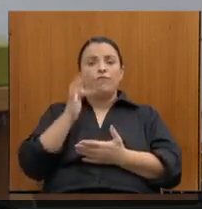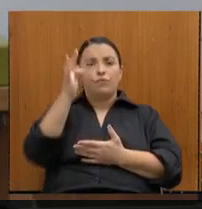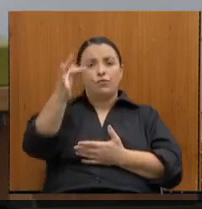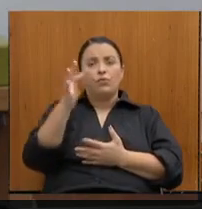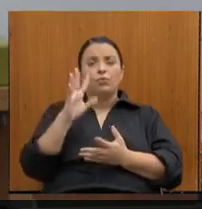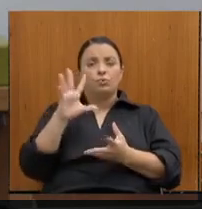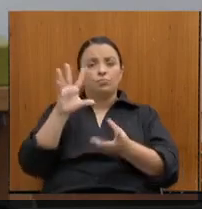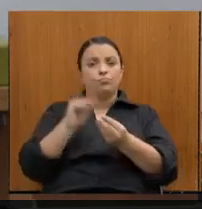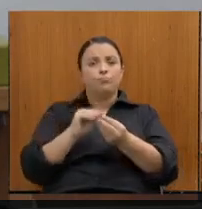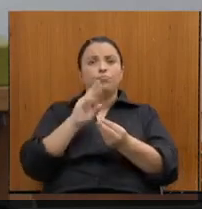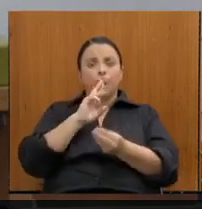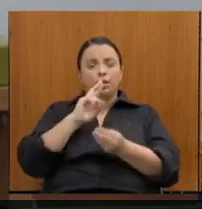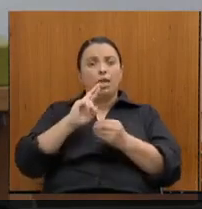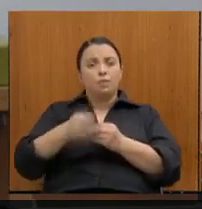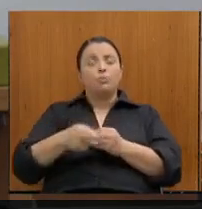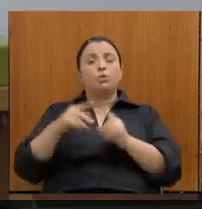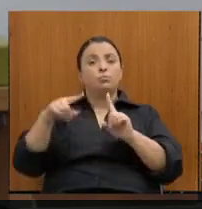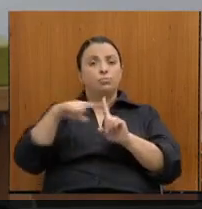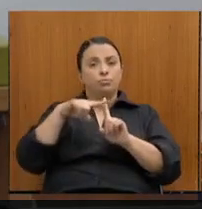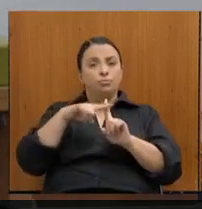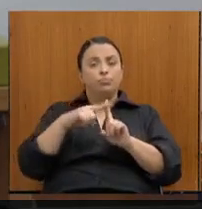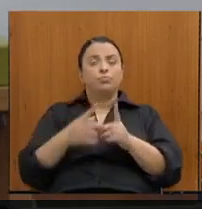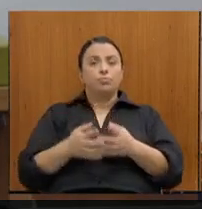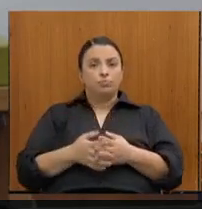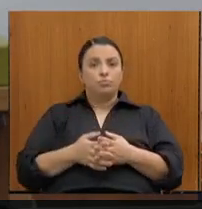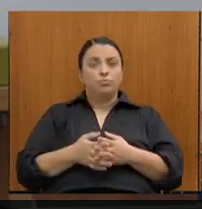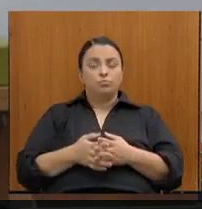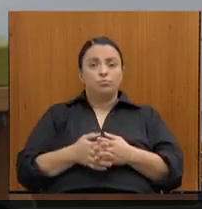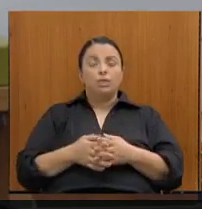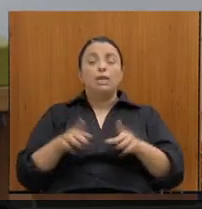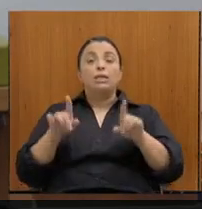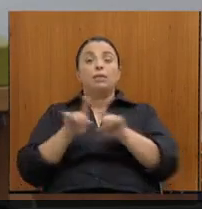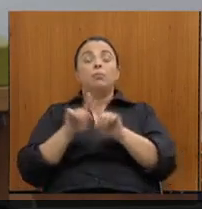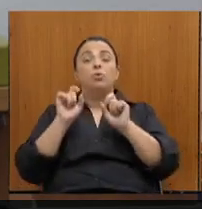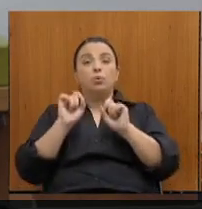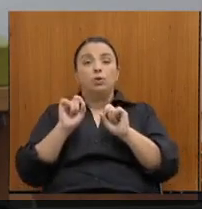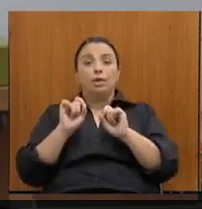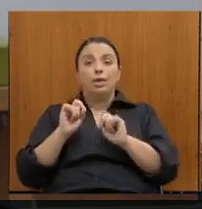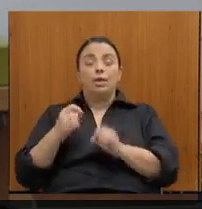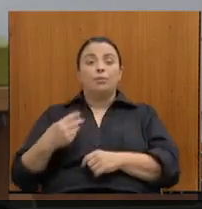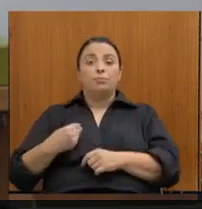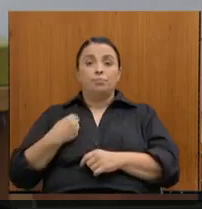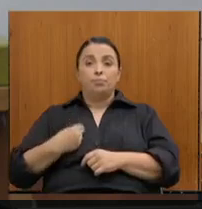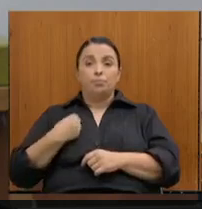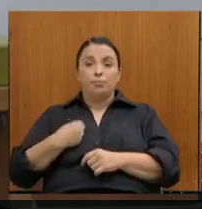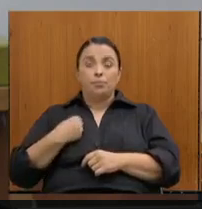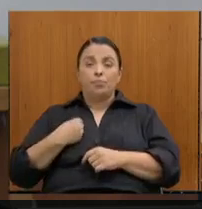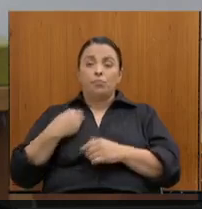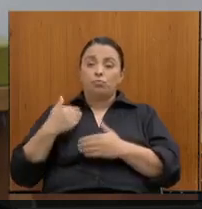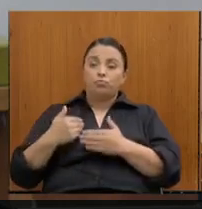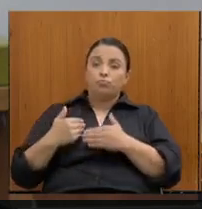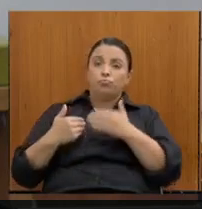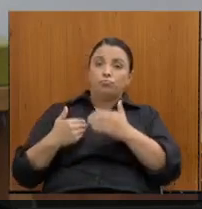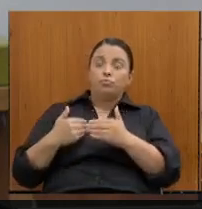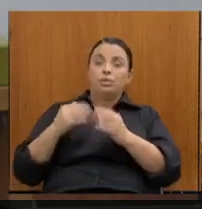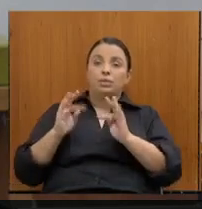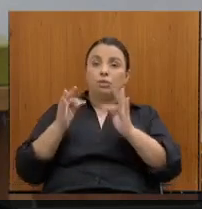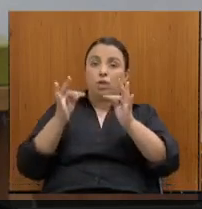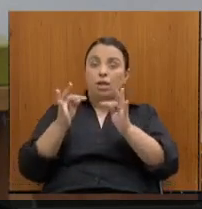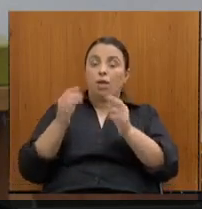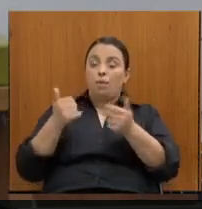e implantar eu vou pular um pouquinho a participação gradativa dessas tecnologias com